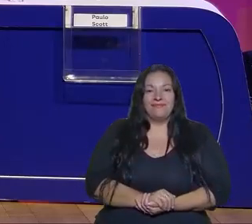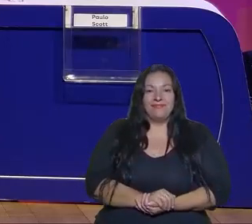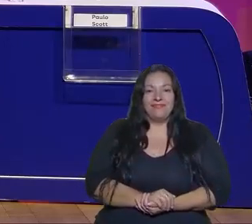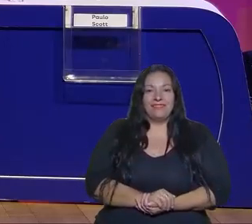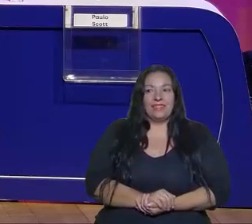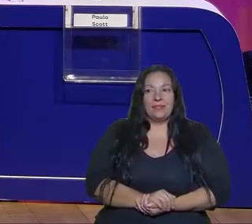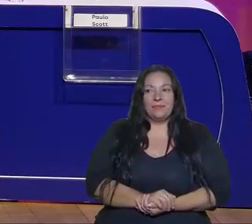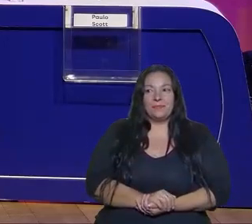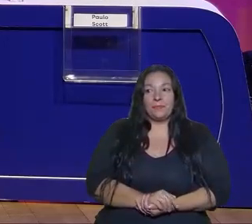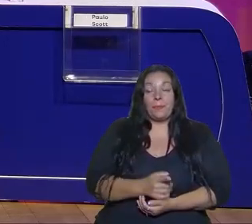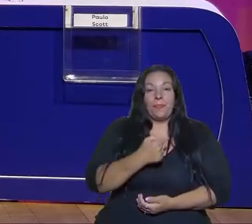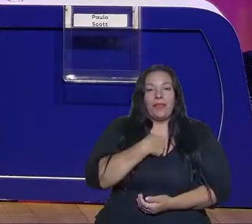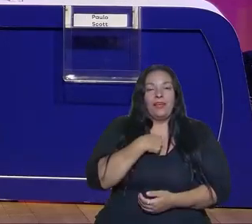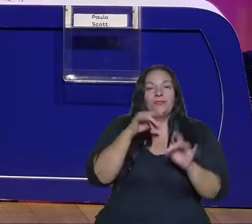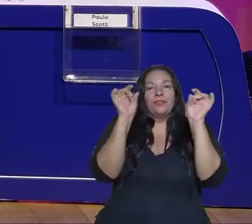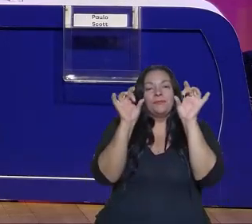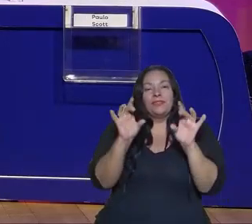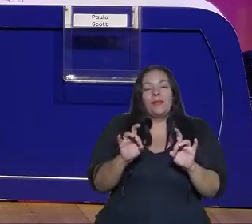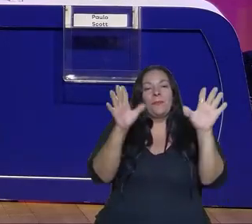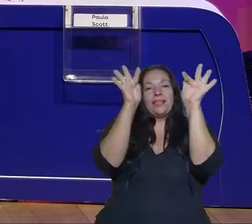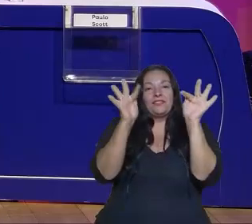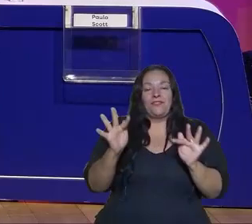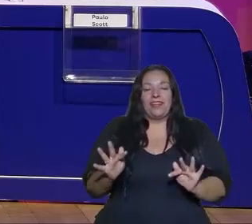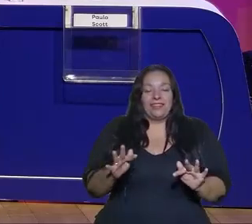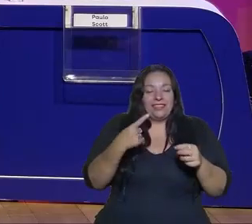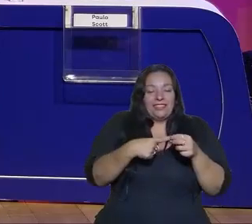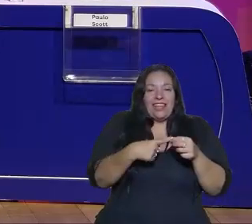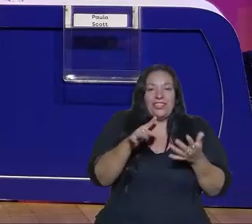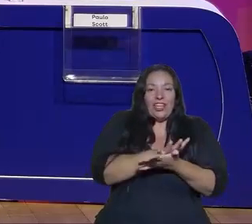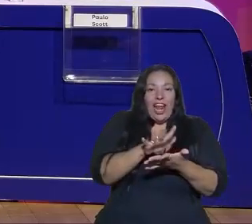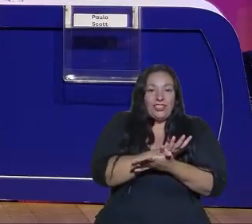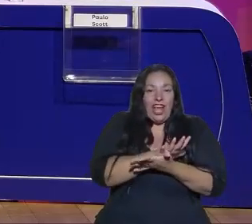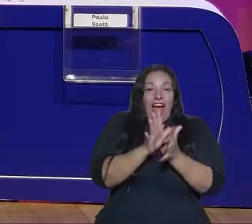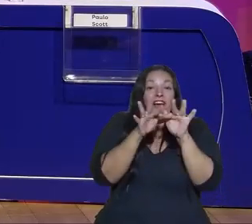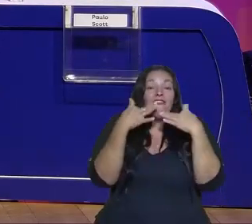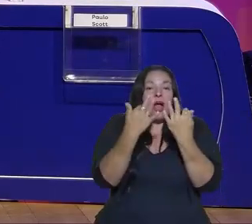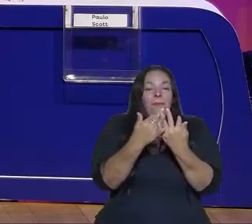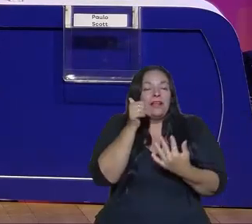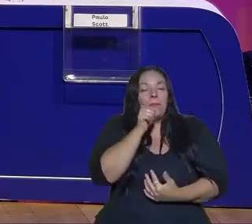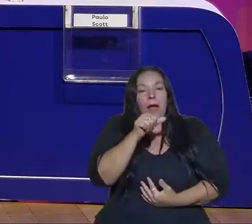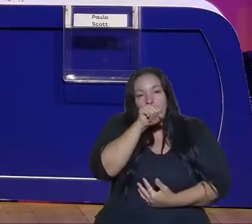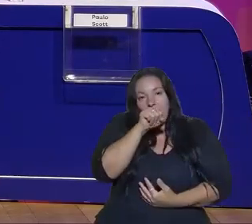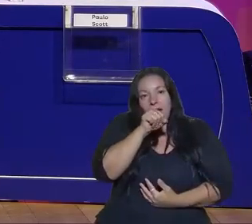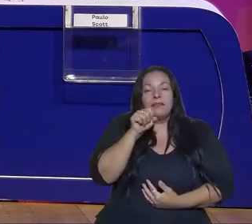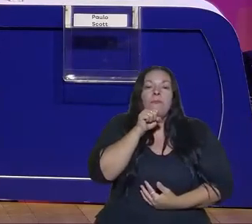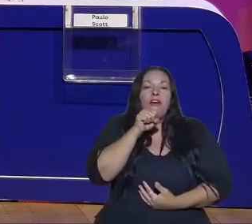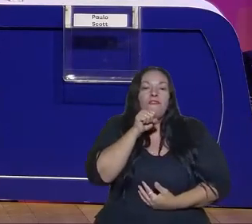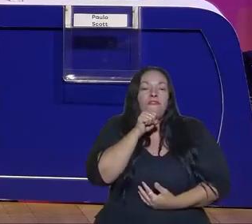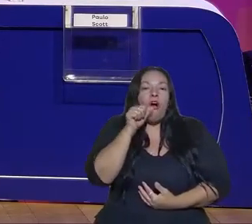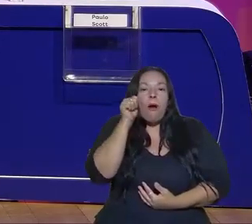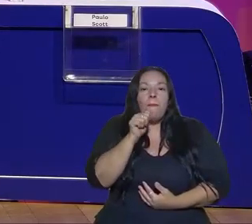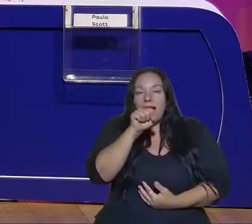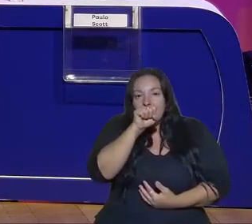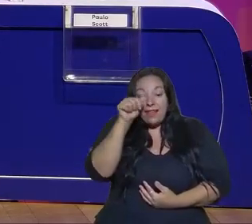Acima, lê-se 13º Fliaraxá. E no canto direito está um grande quadro branco com as logomarcas das marcas patrocinadoras do